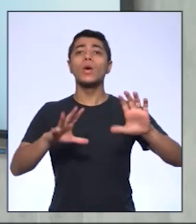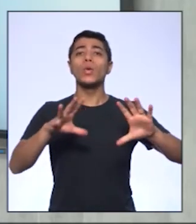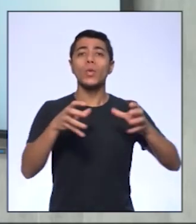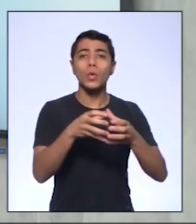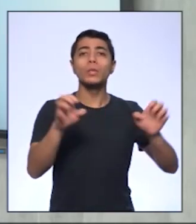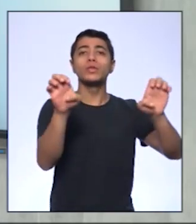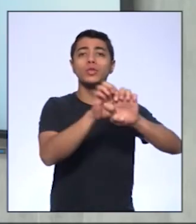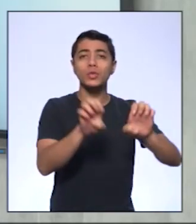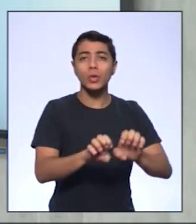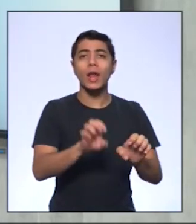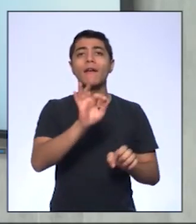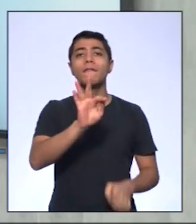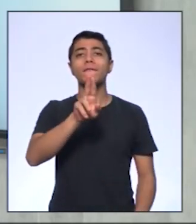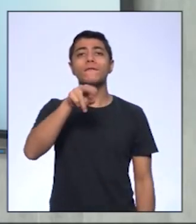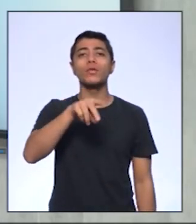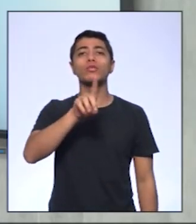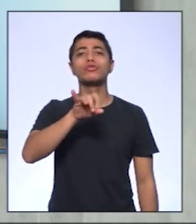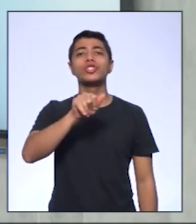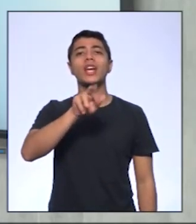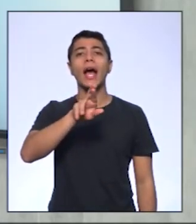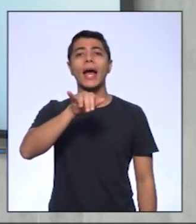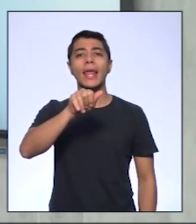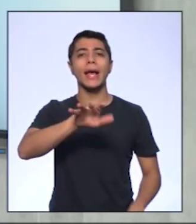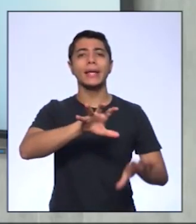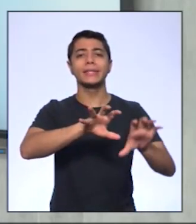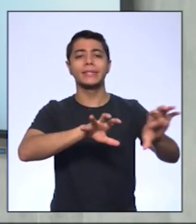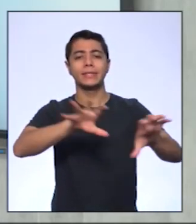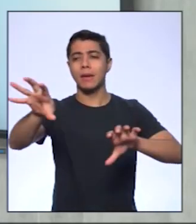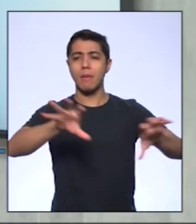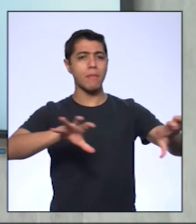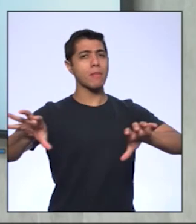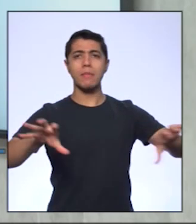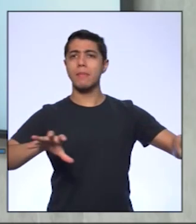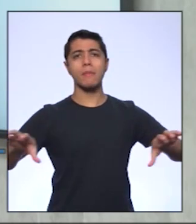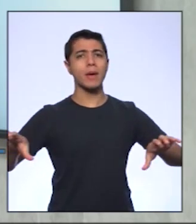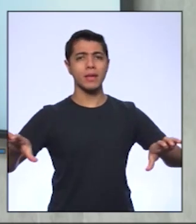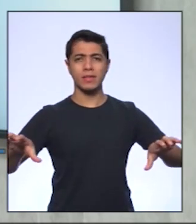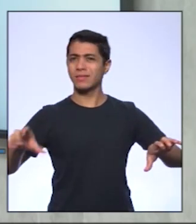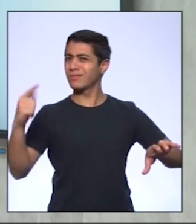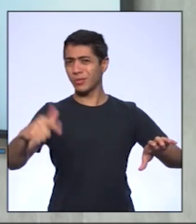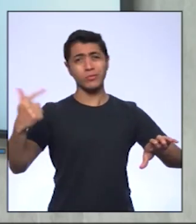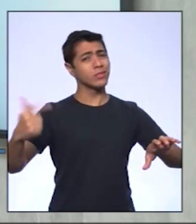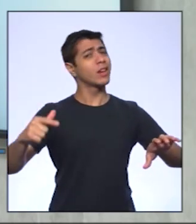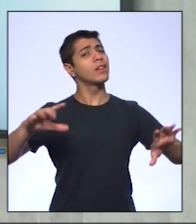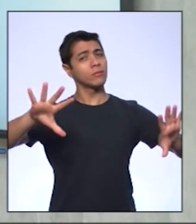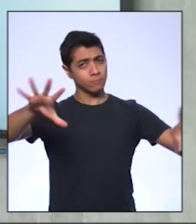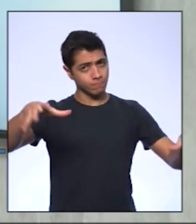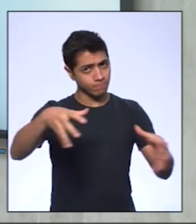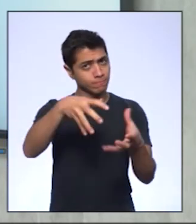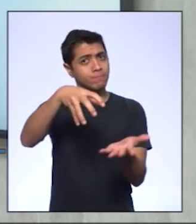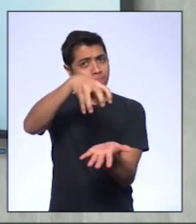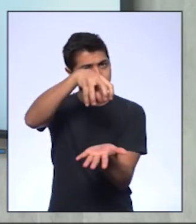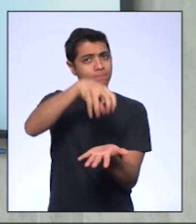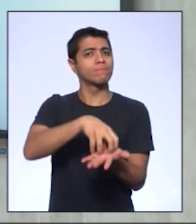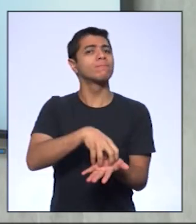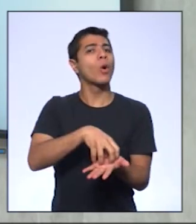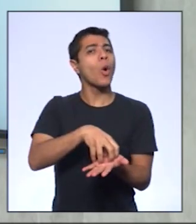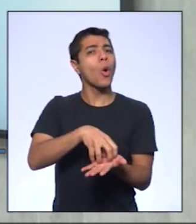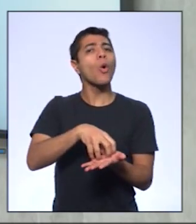estrutura fundiária, beleza? Não teve. Por que não teve desconcentração de estrutura fundiária? Porque as propriedades continuam sendo dos